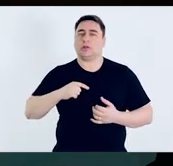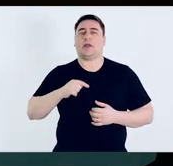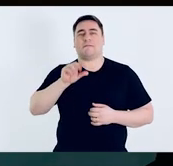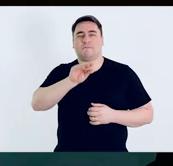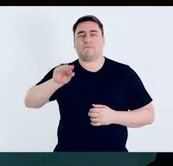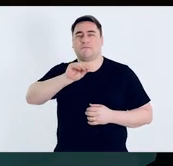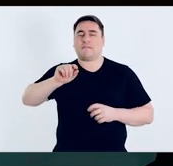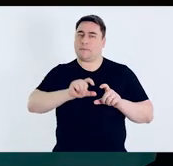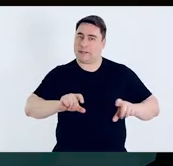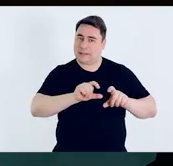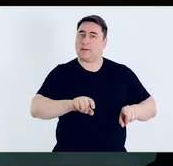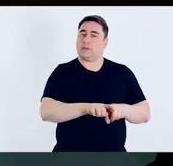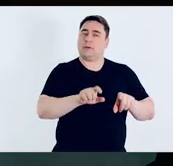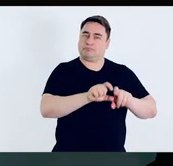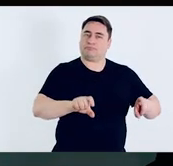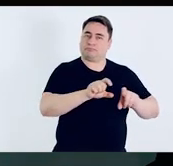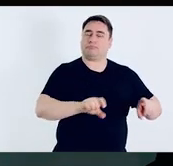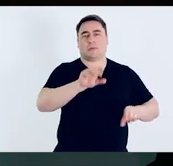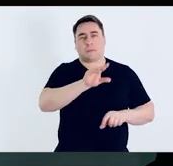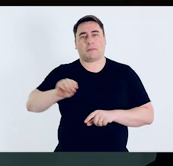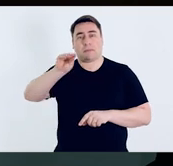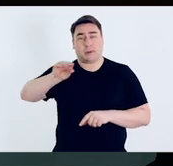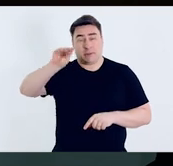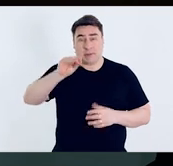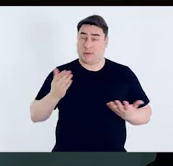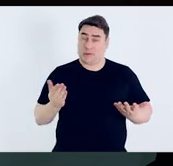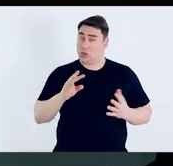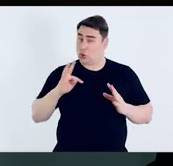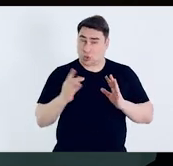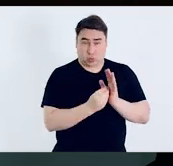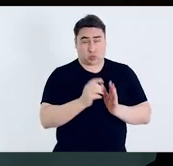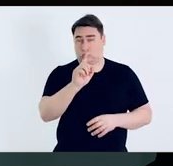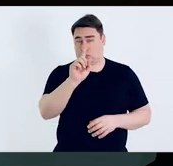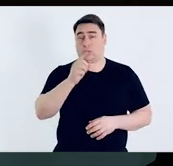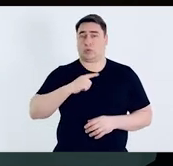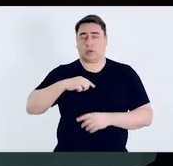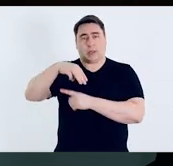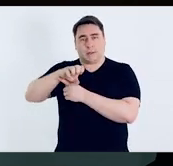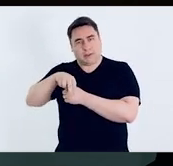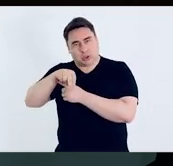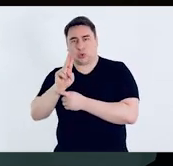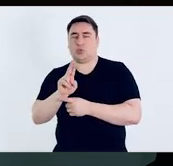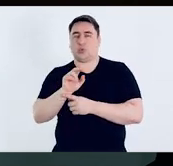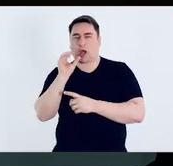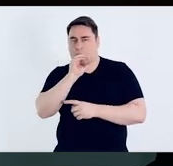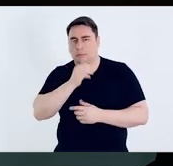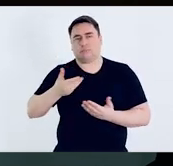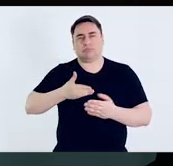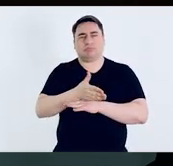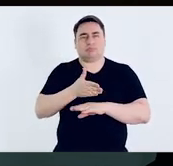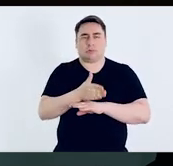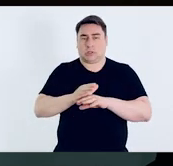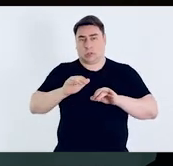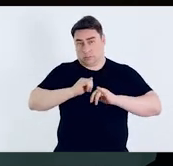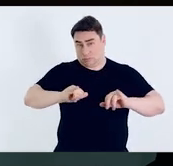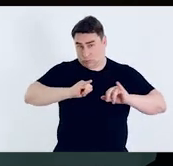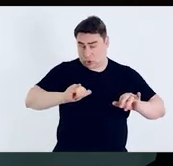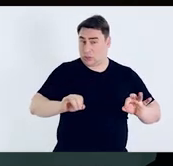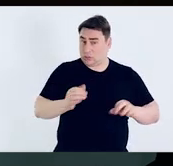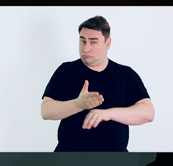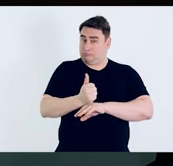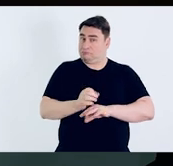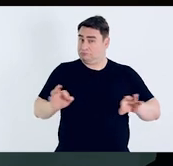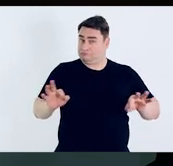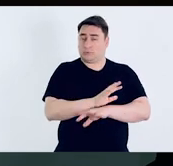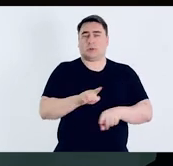e texto para fala. Mas isso não é tudo. Há um menu de chat pirata para acessar rapidamente as mensagens pré-definidas. Também existe uma